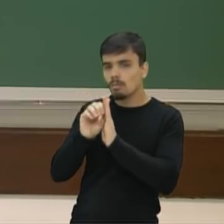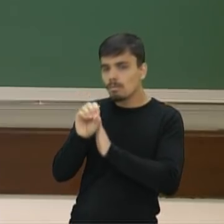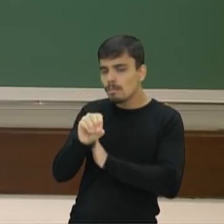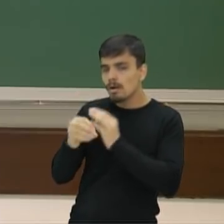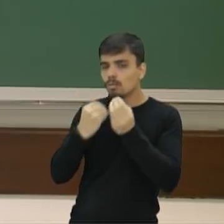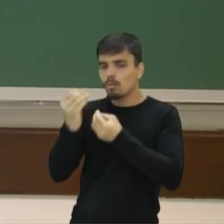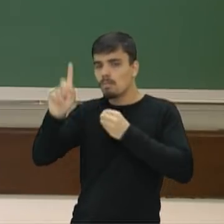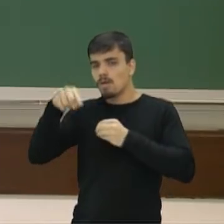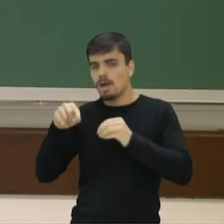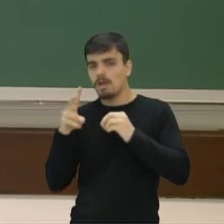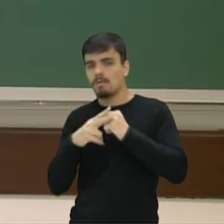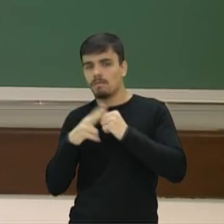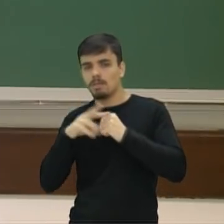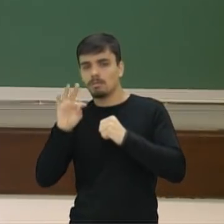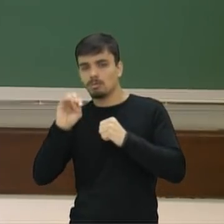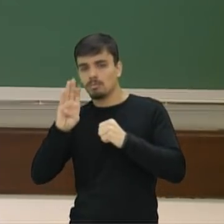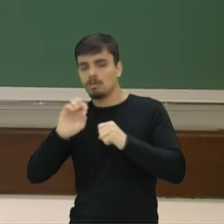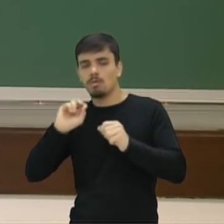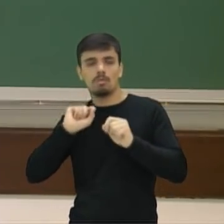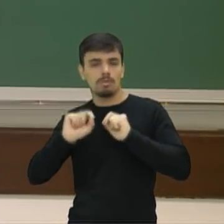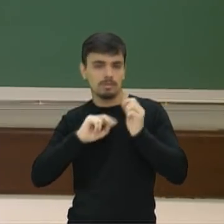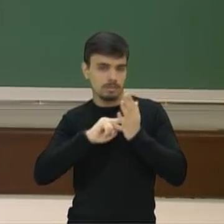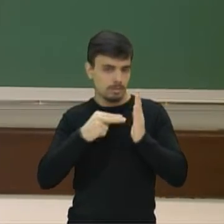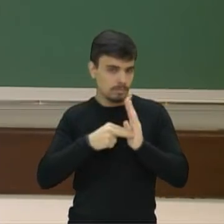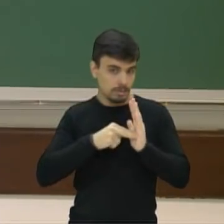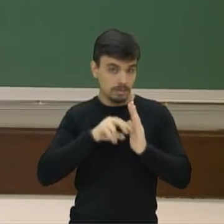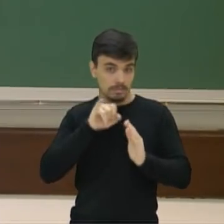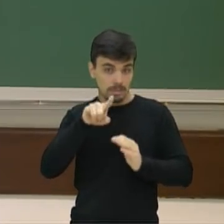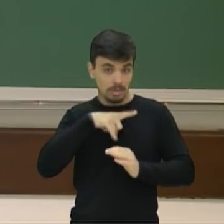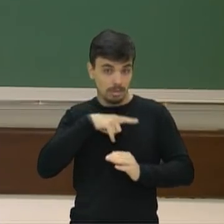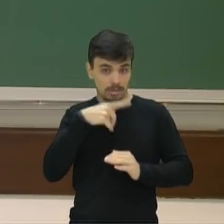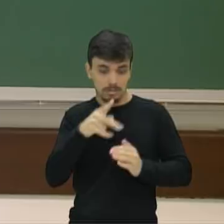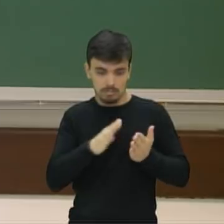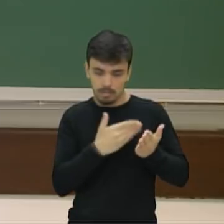to be, como que é, o que significa, apesar que você tem tudo isso no